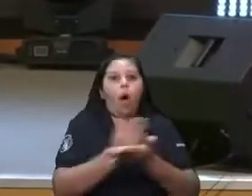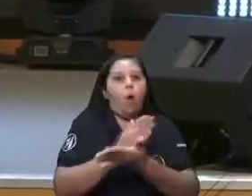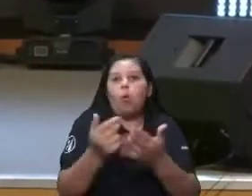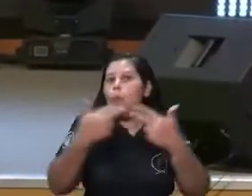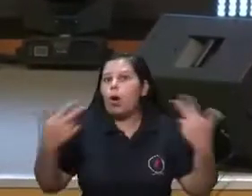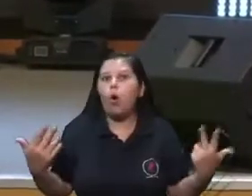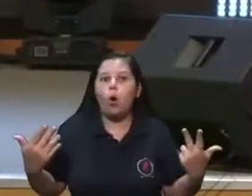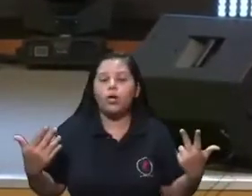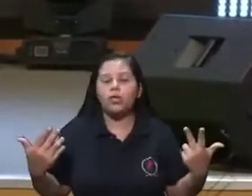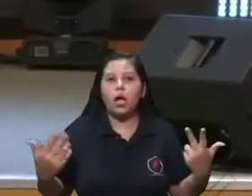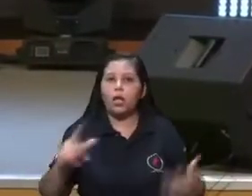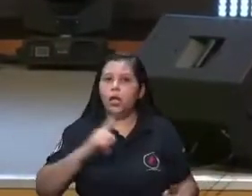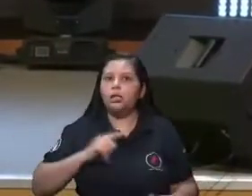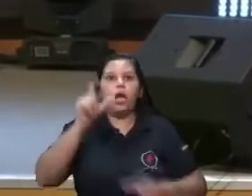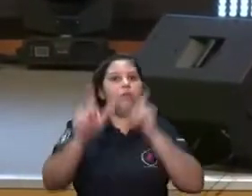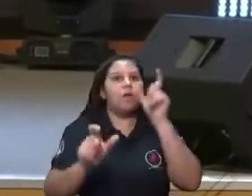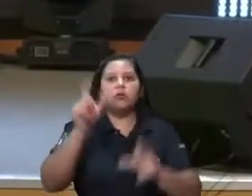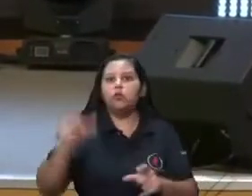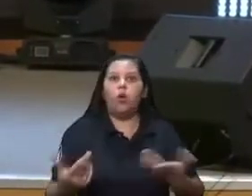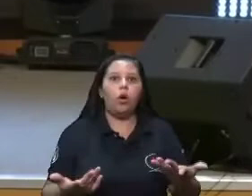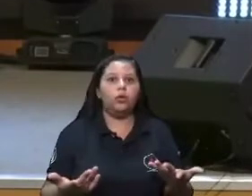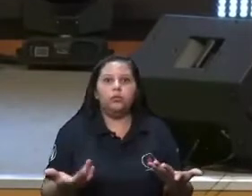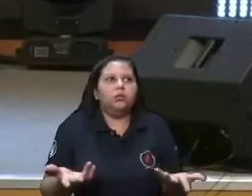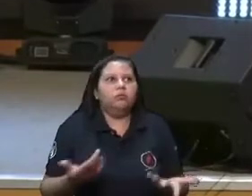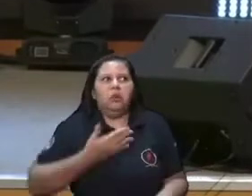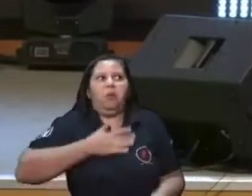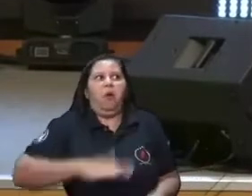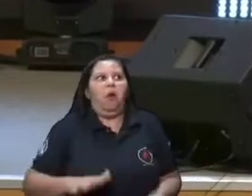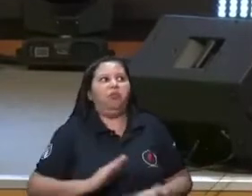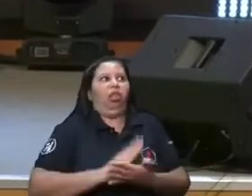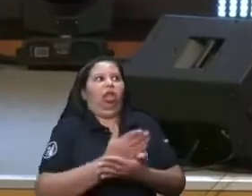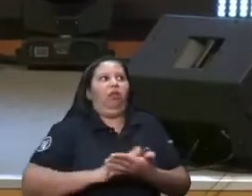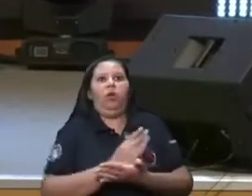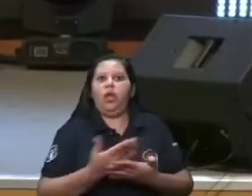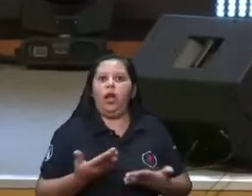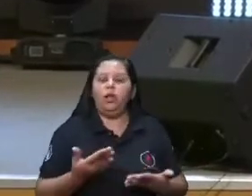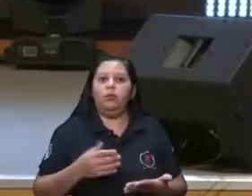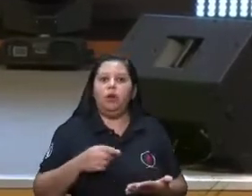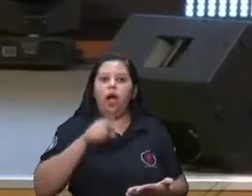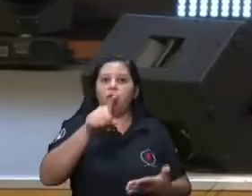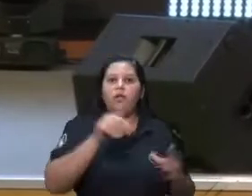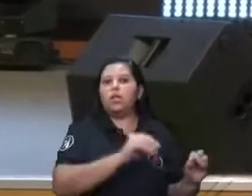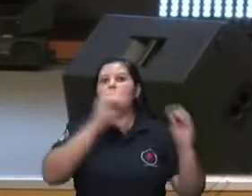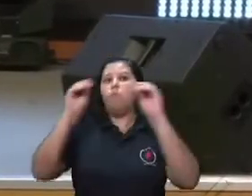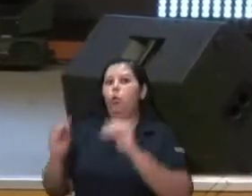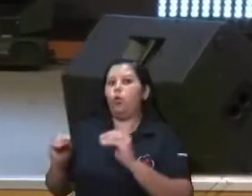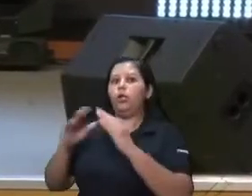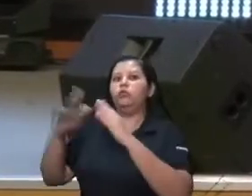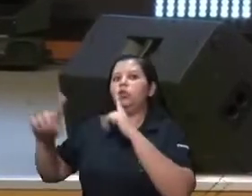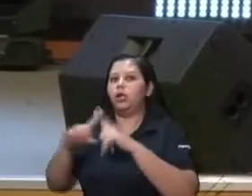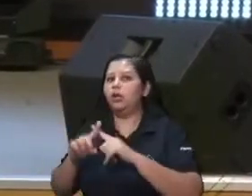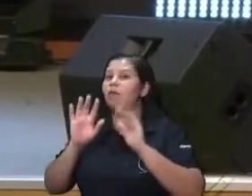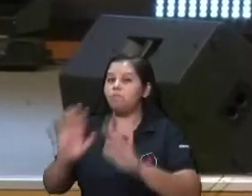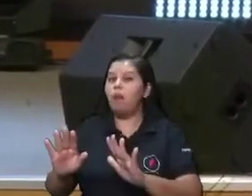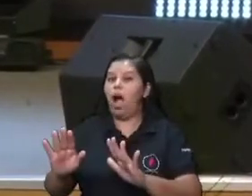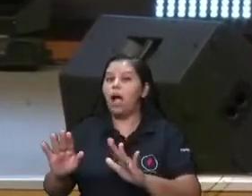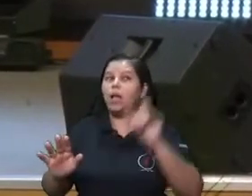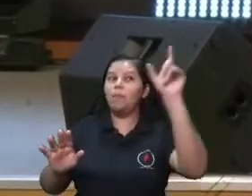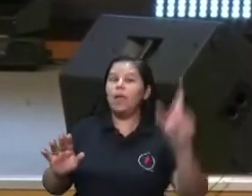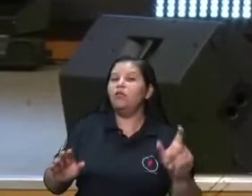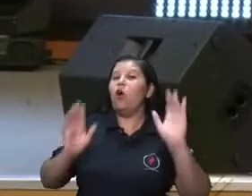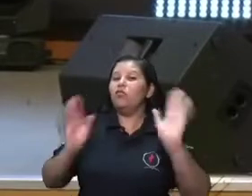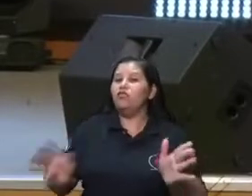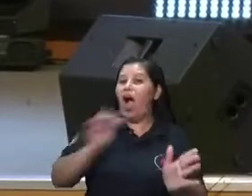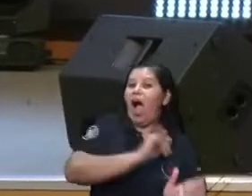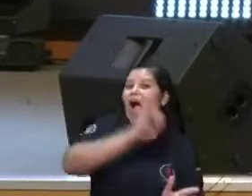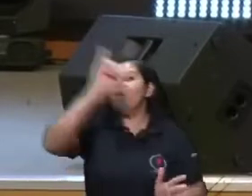vídeo agora e posteriormente. Mas quando você chegou lá, alguém já mandou recado para o pastor: cuidado